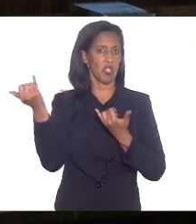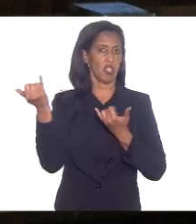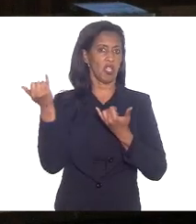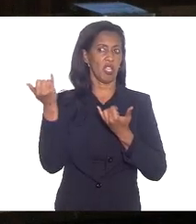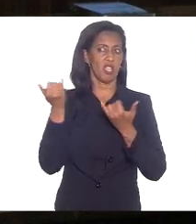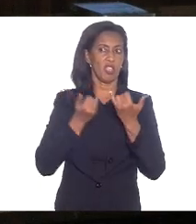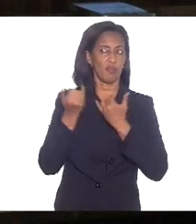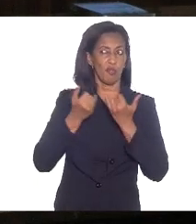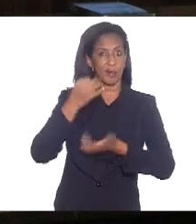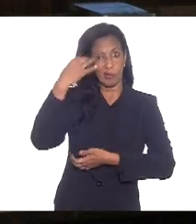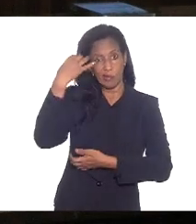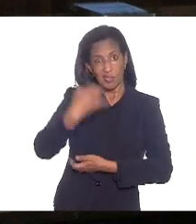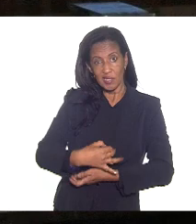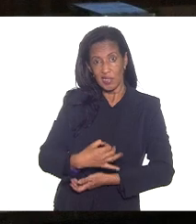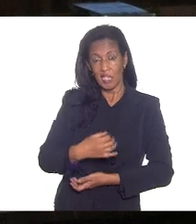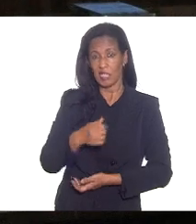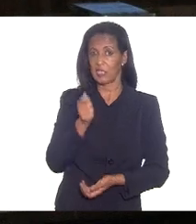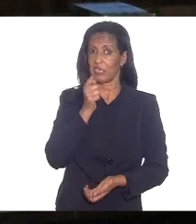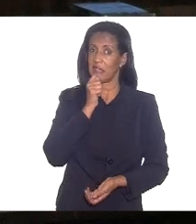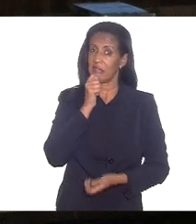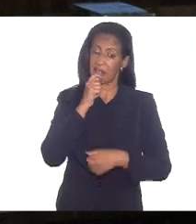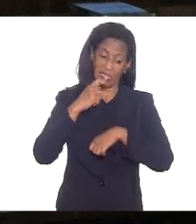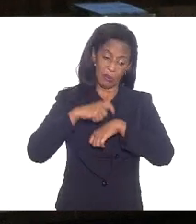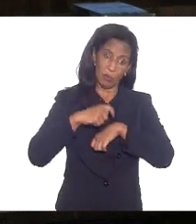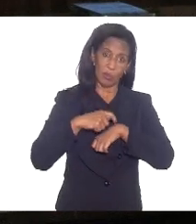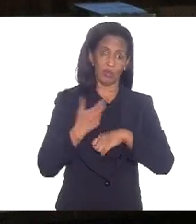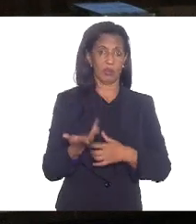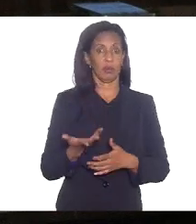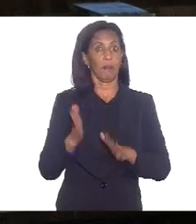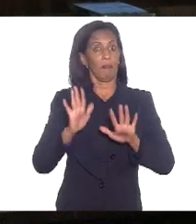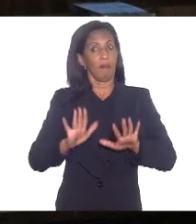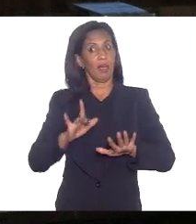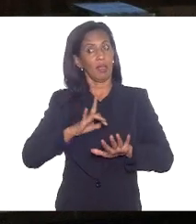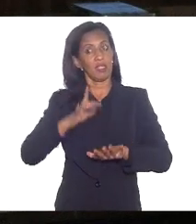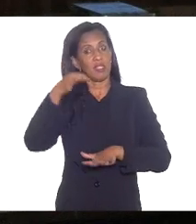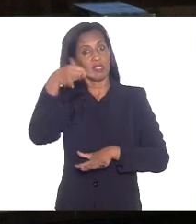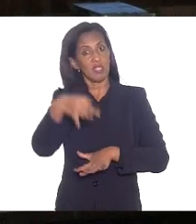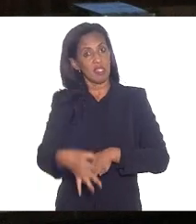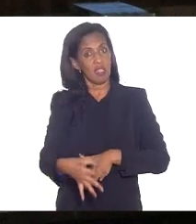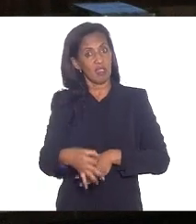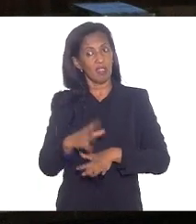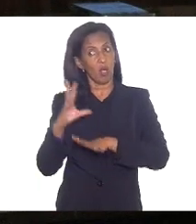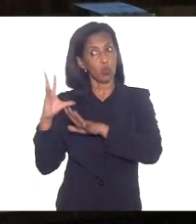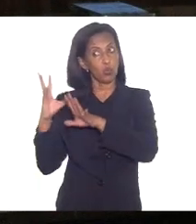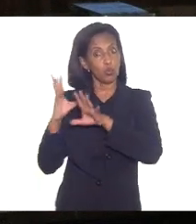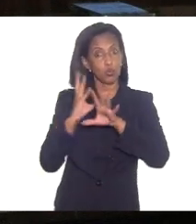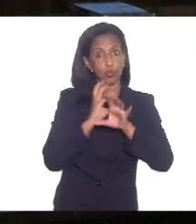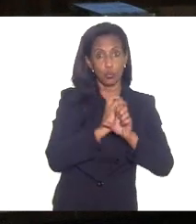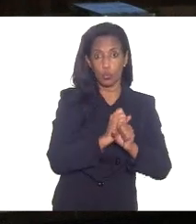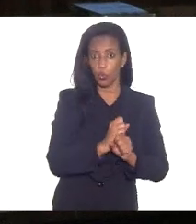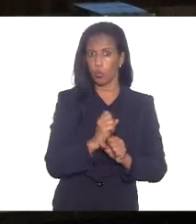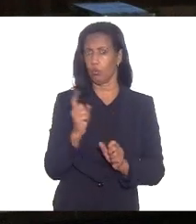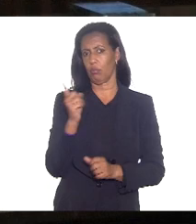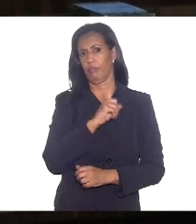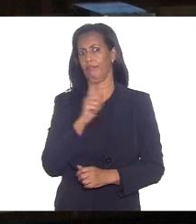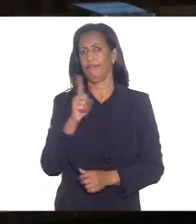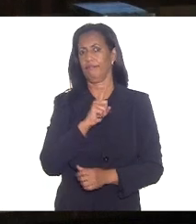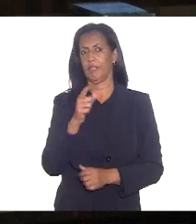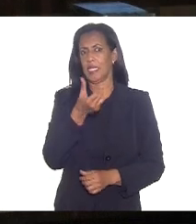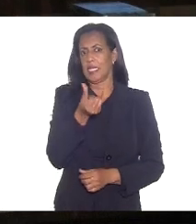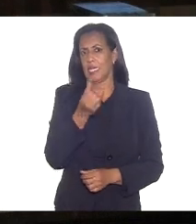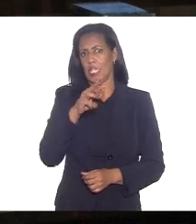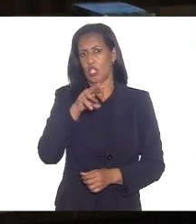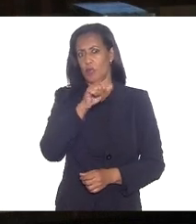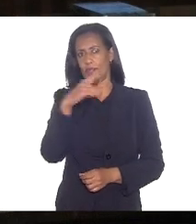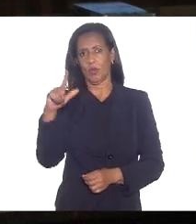informação precisa naquele exato momento, mas tinha certeza que não tinha completado o número de 6